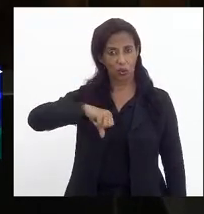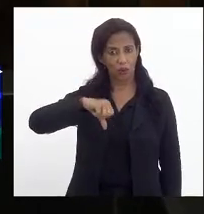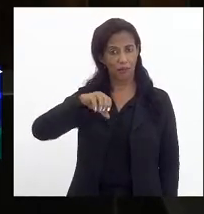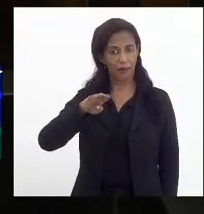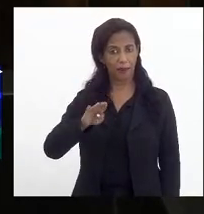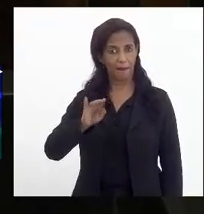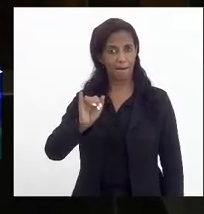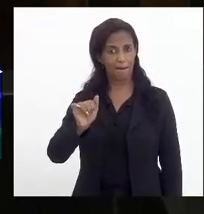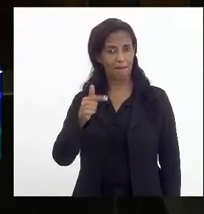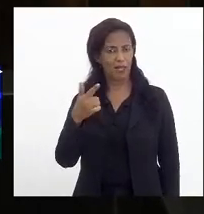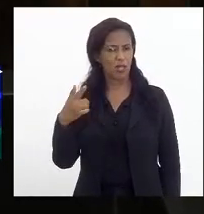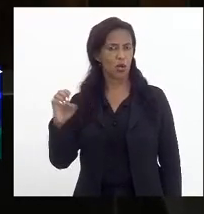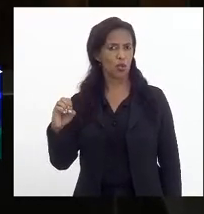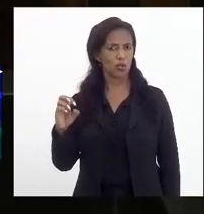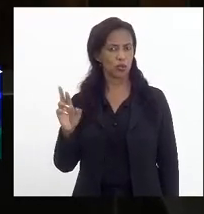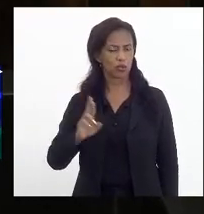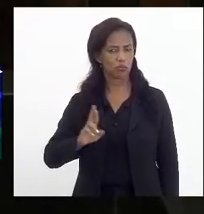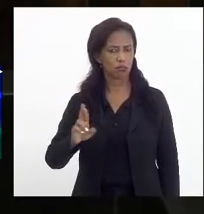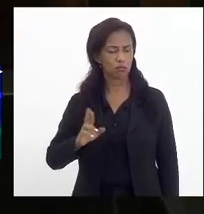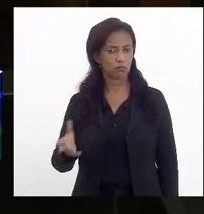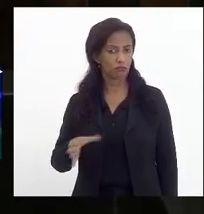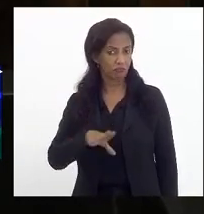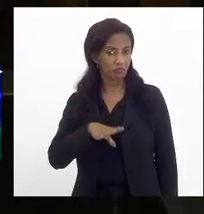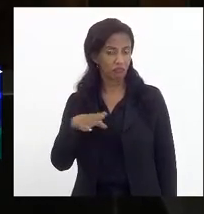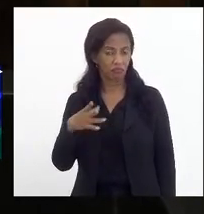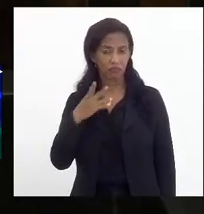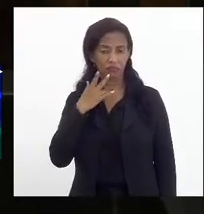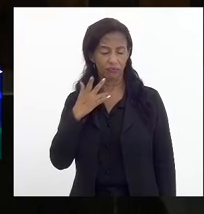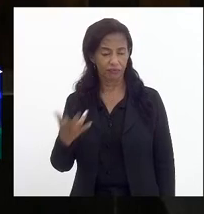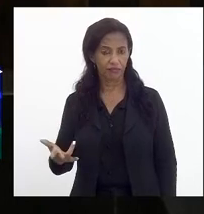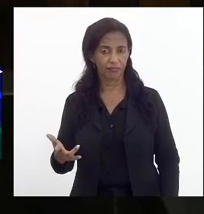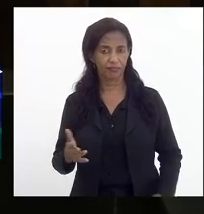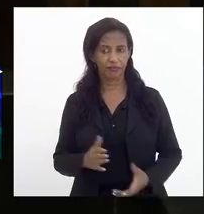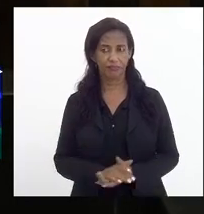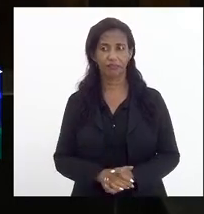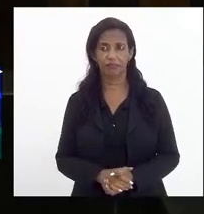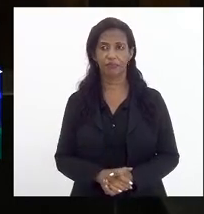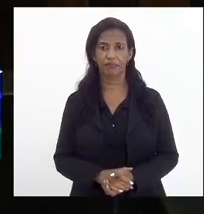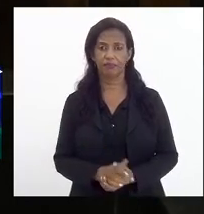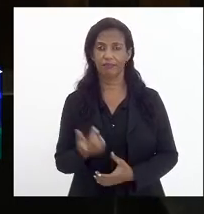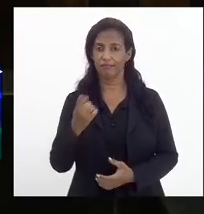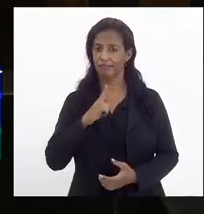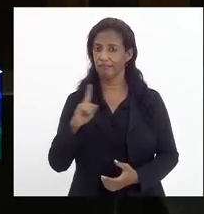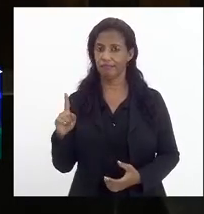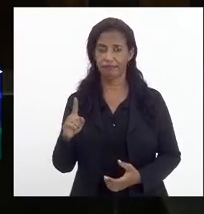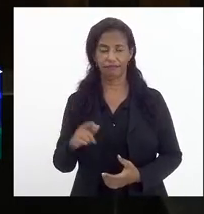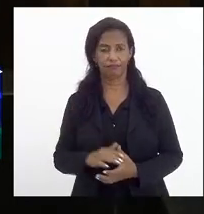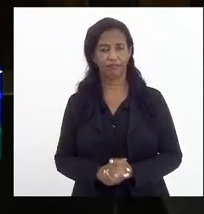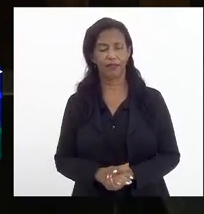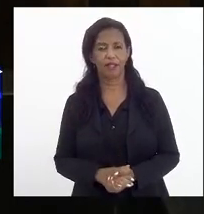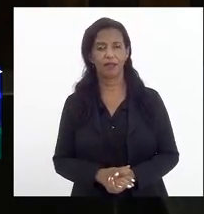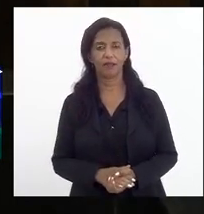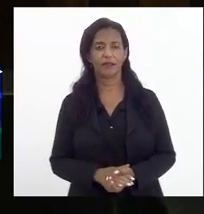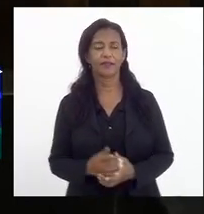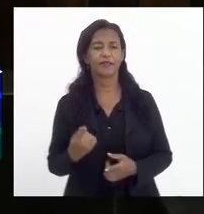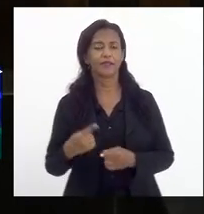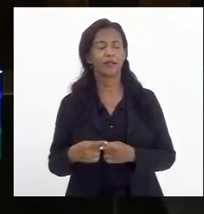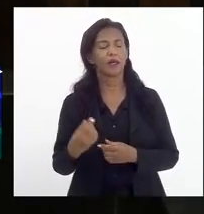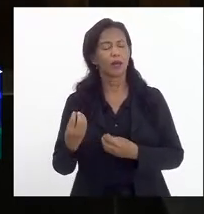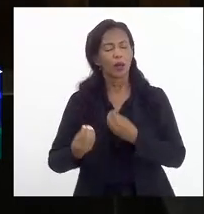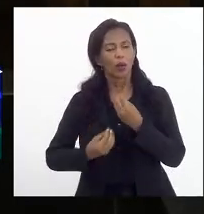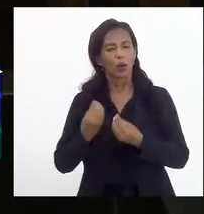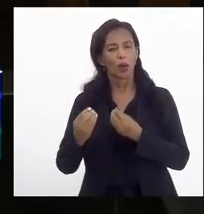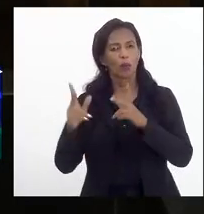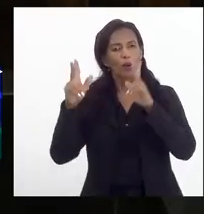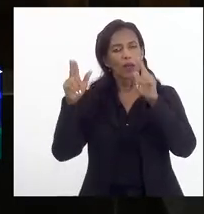de reais eu ousaria dizer Ah que bom é porque Como